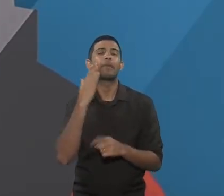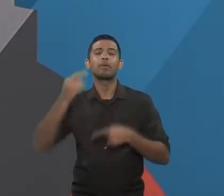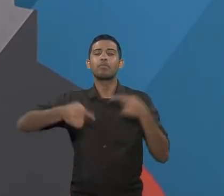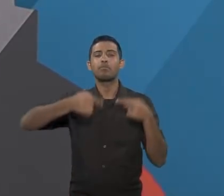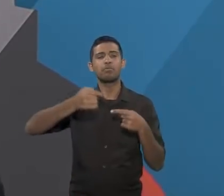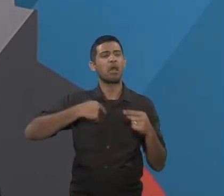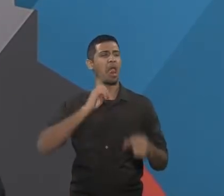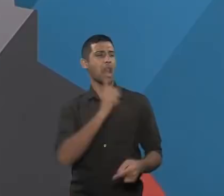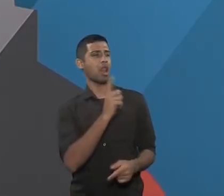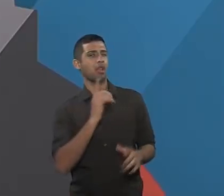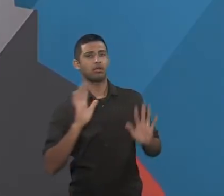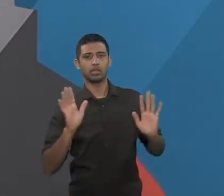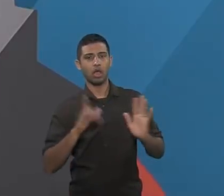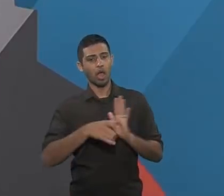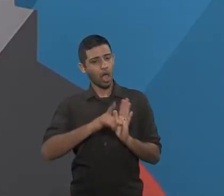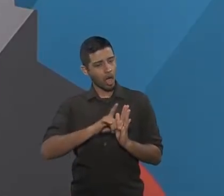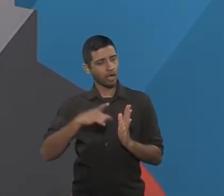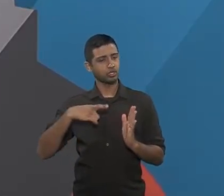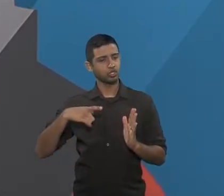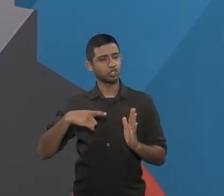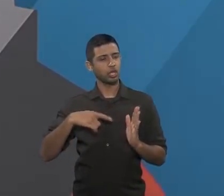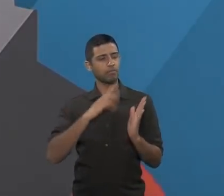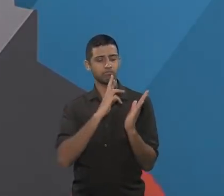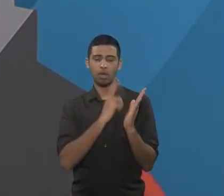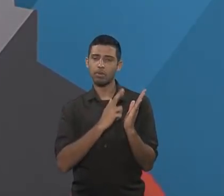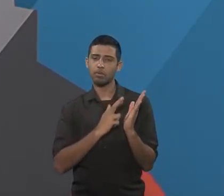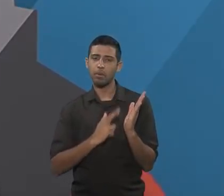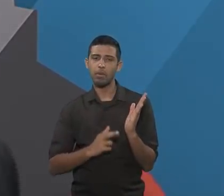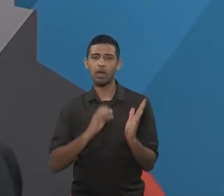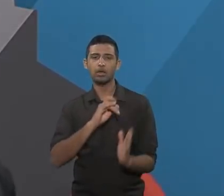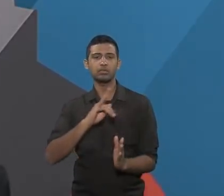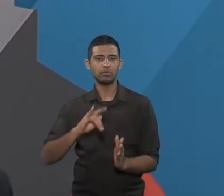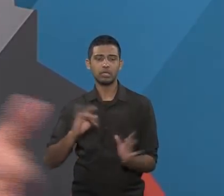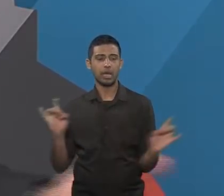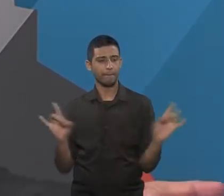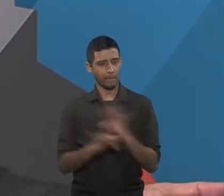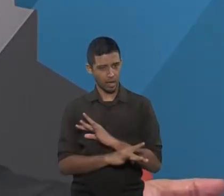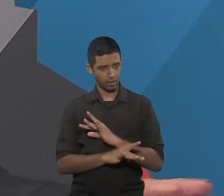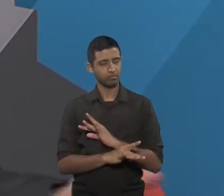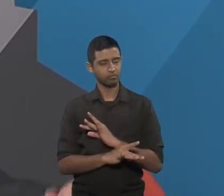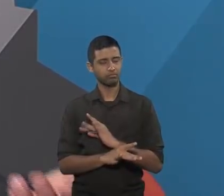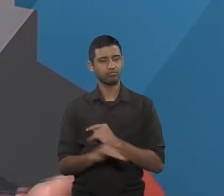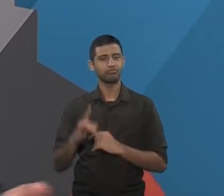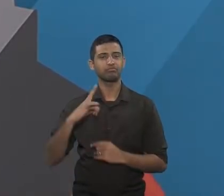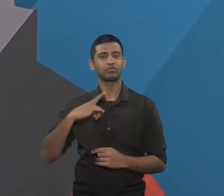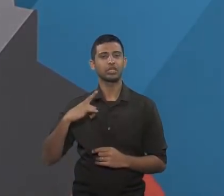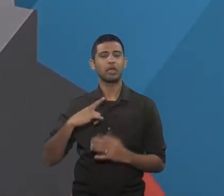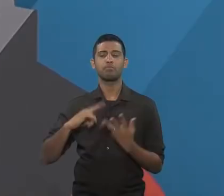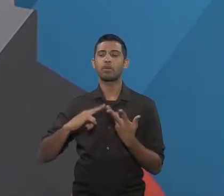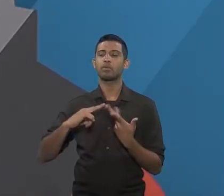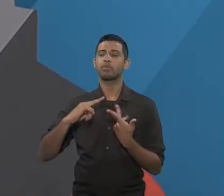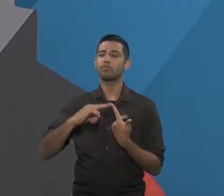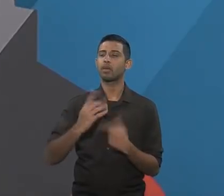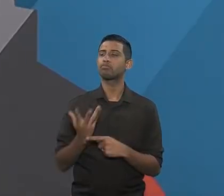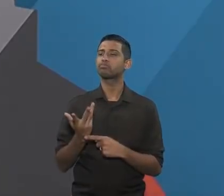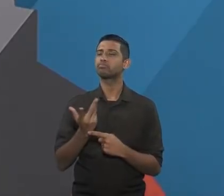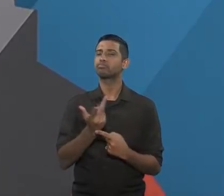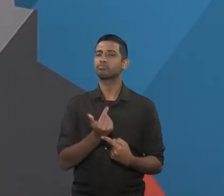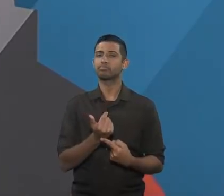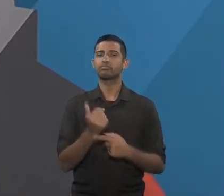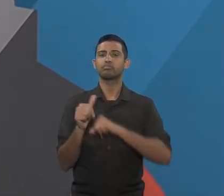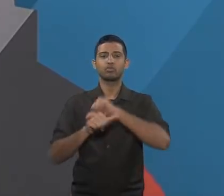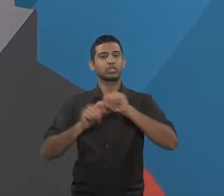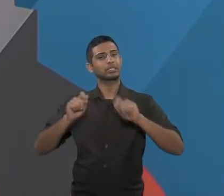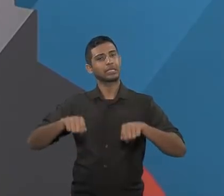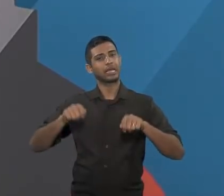debater, discutir, acusar. Temos que ter nesse relatório, ao final da CPI, sugestões para que o estado possa ter na Assembleia Legislativa